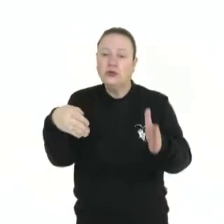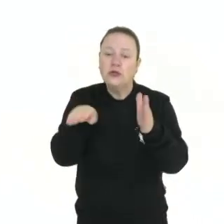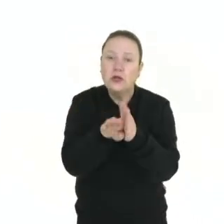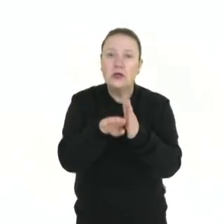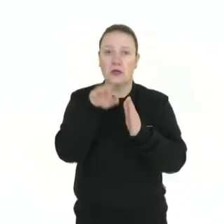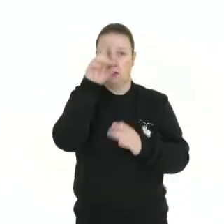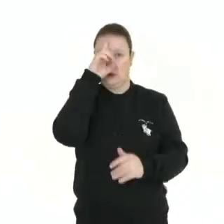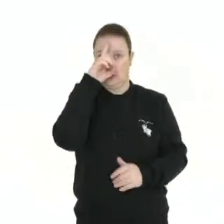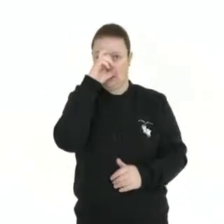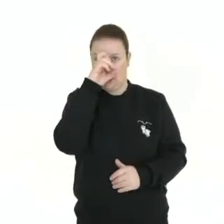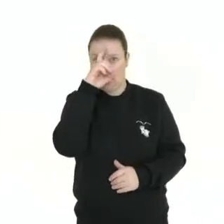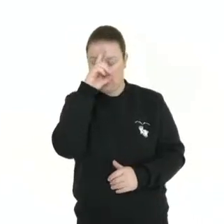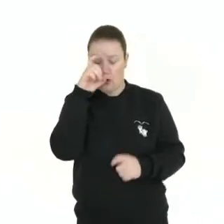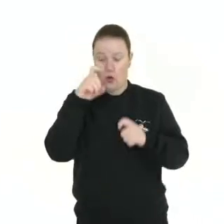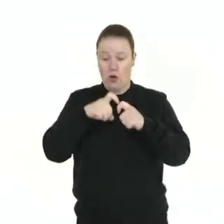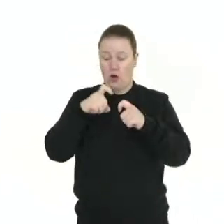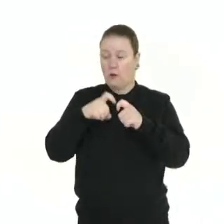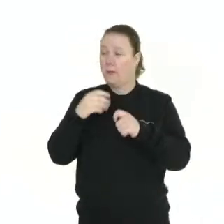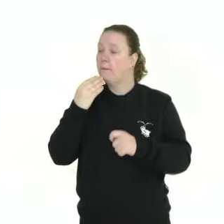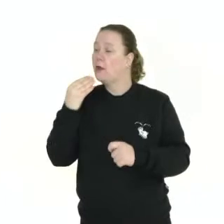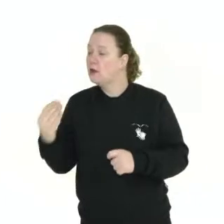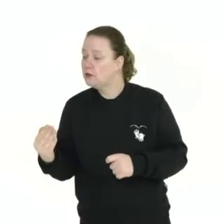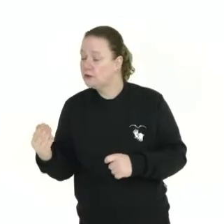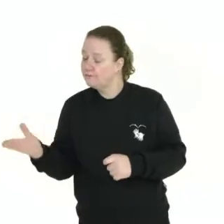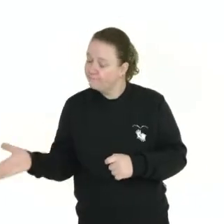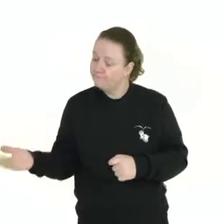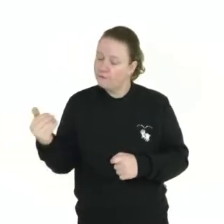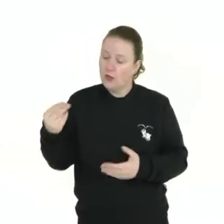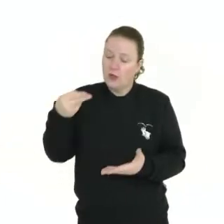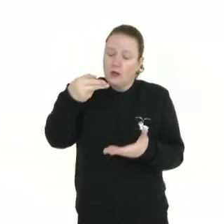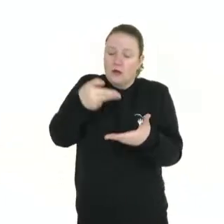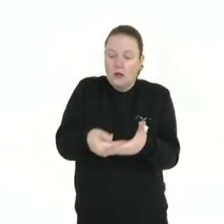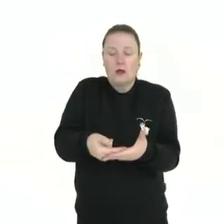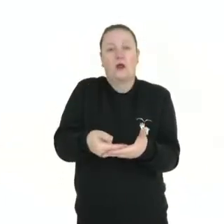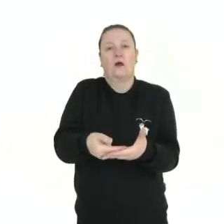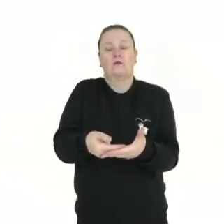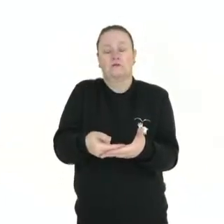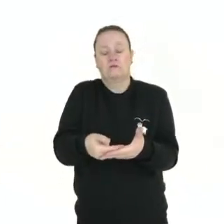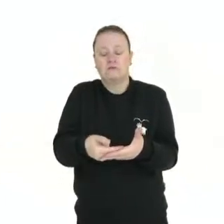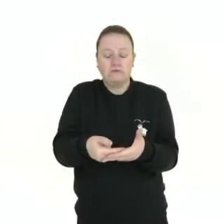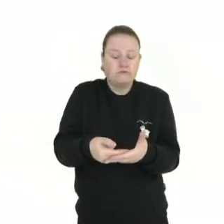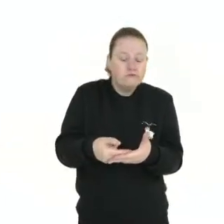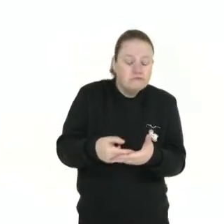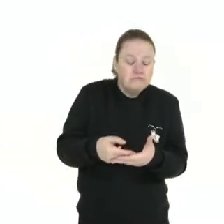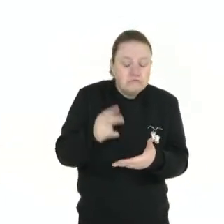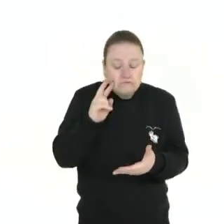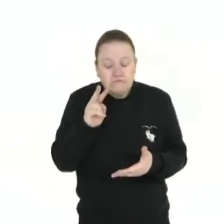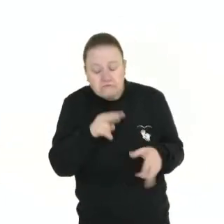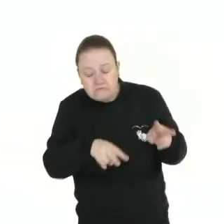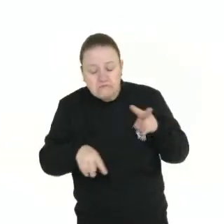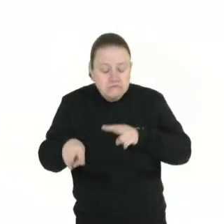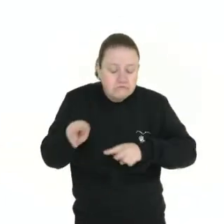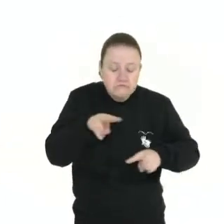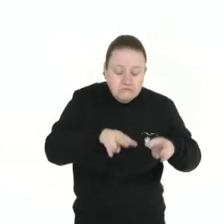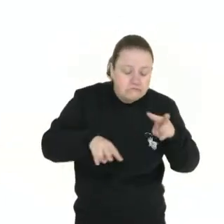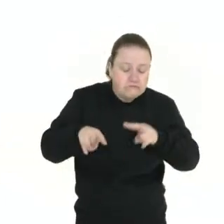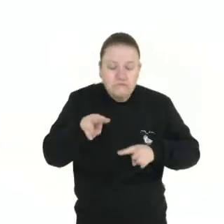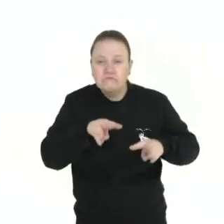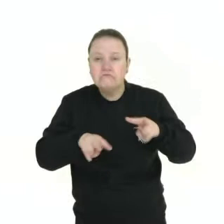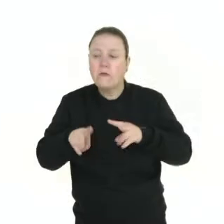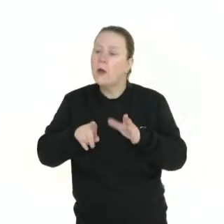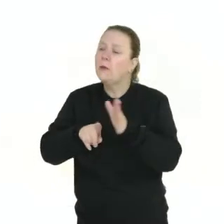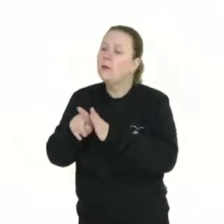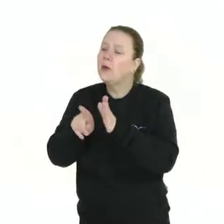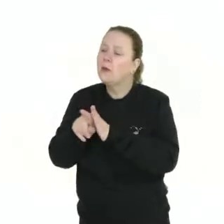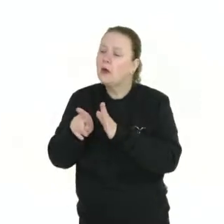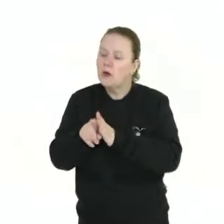o médico pediu para o primeiro deitar na cama e começou a examinar. Fez algumas perguntas e foi